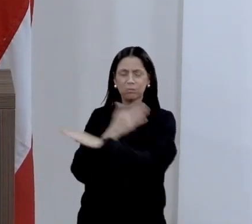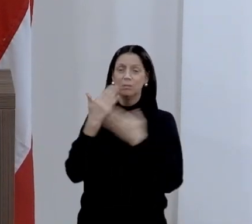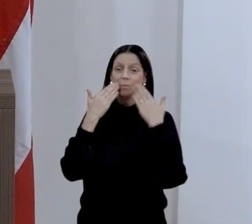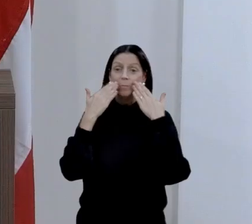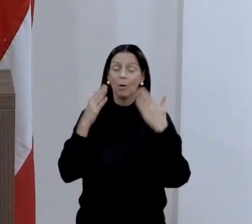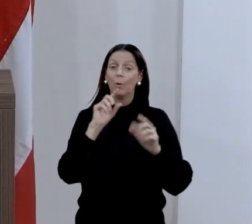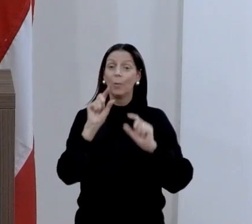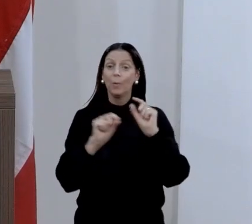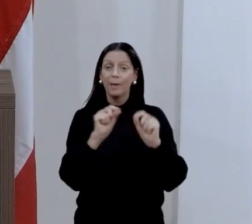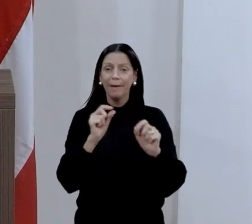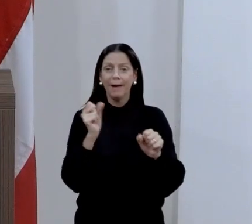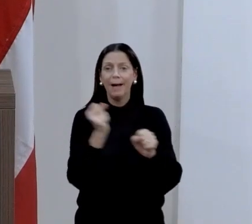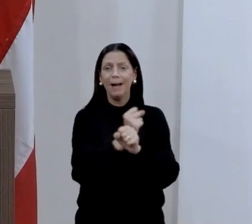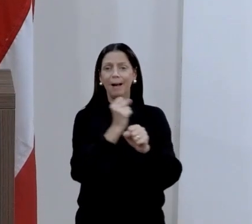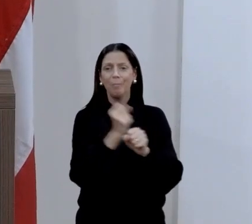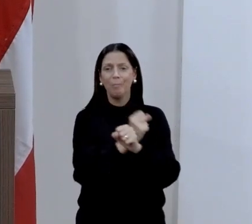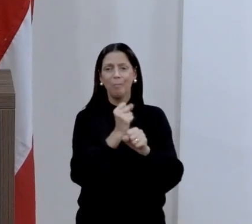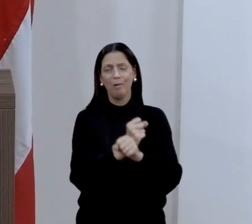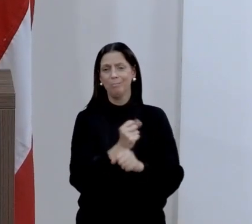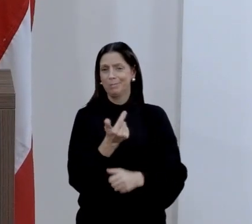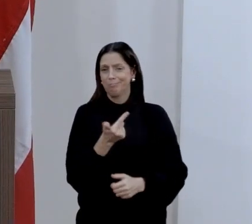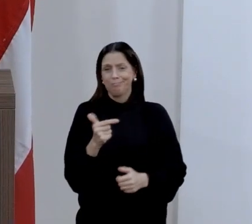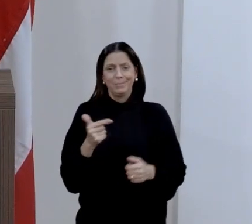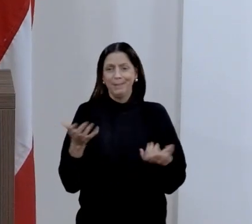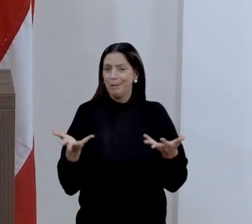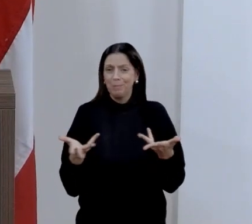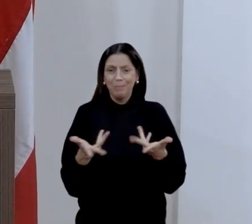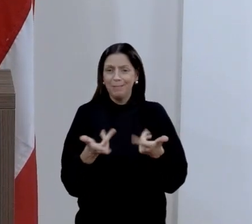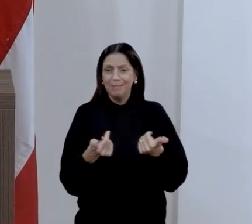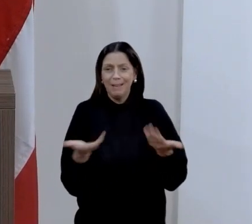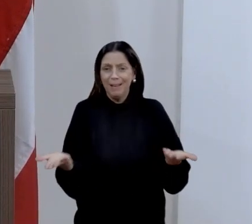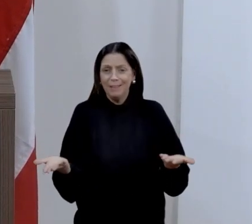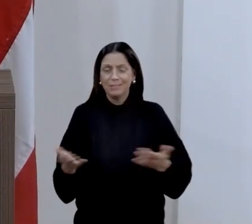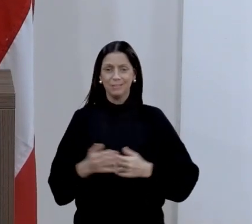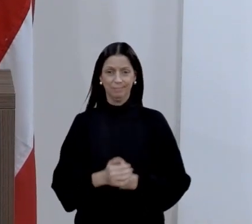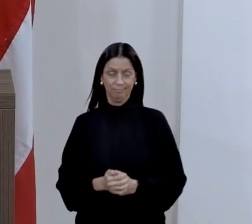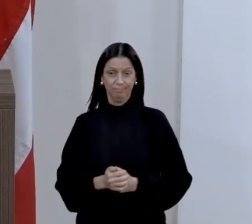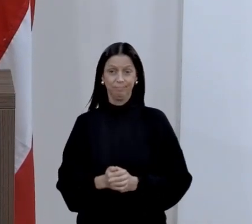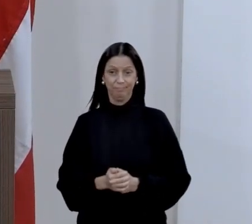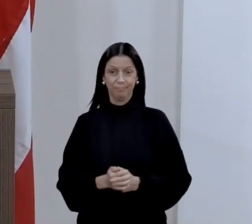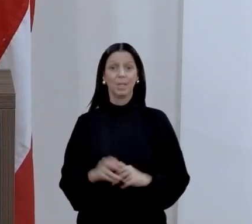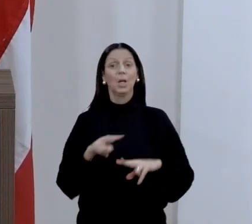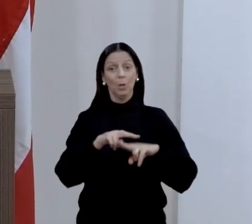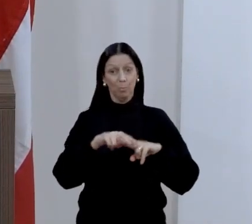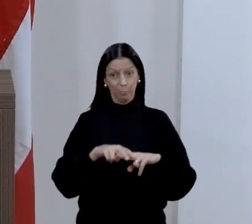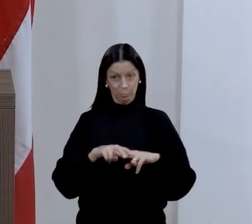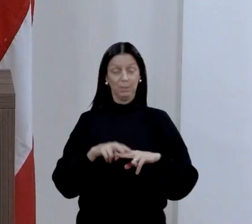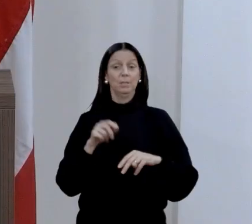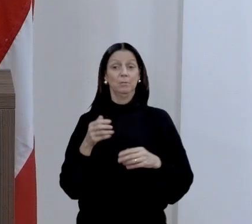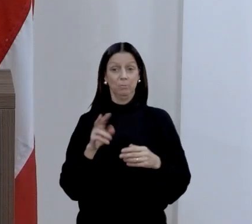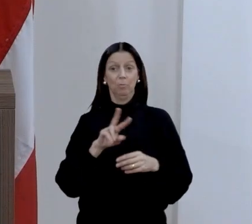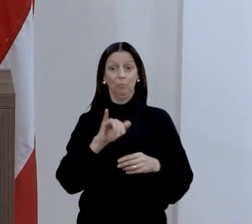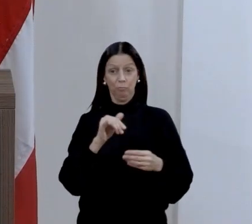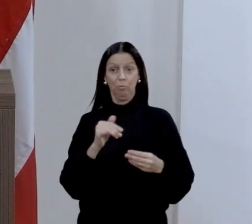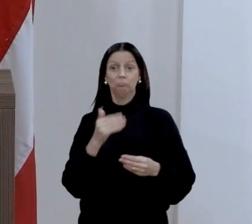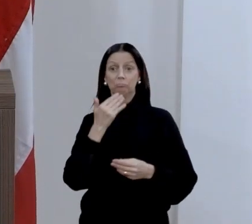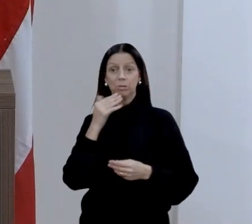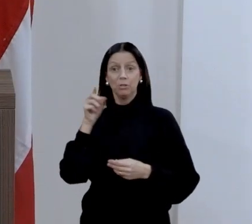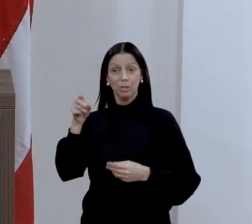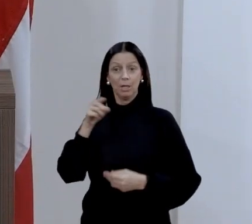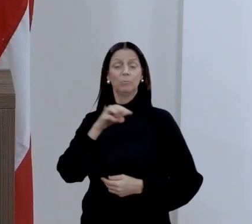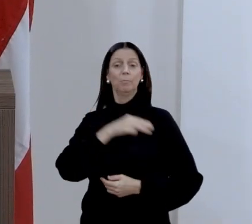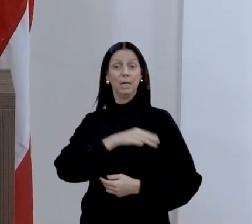obra foi muito mal feita. Por isso, levei esse caso, inclusive estou levando esse caso ao Ministério Público